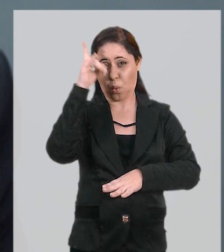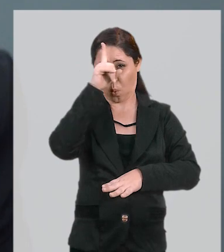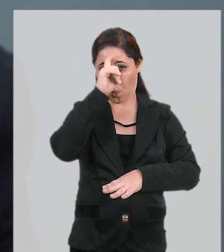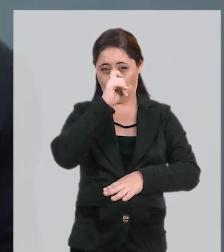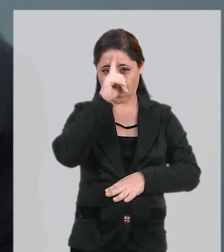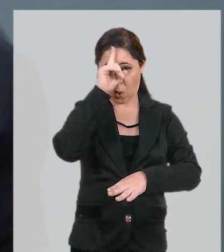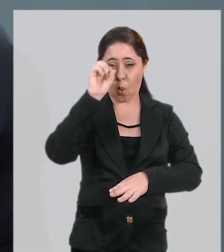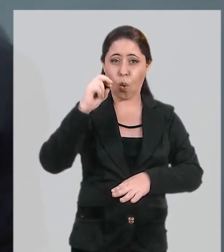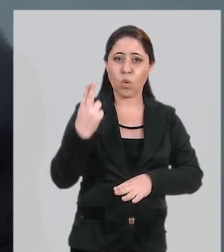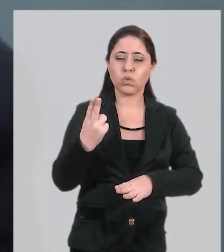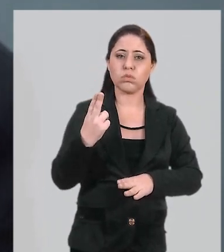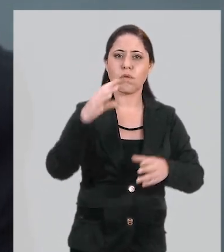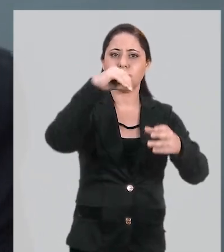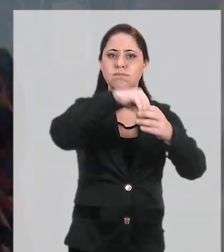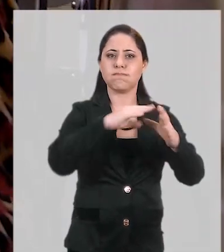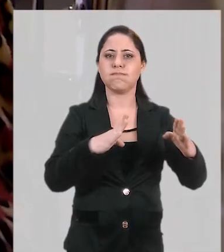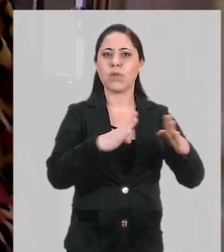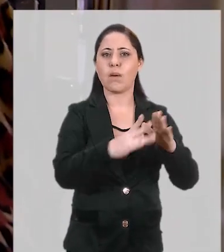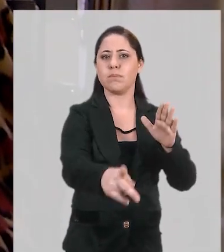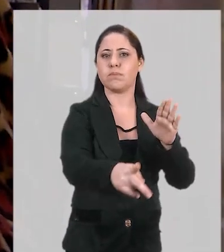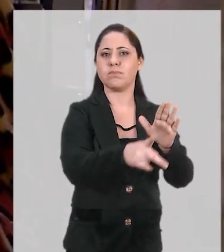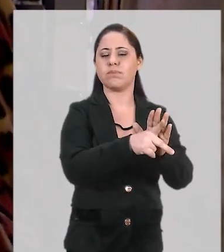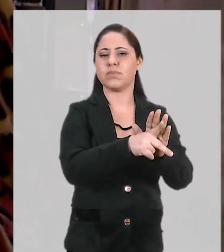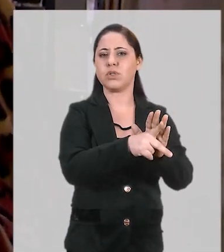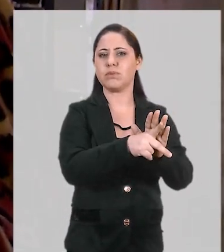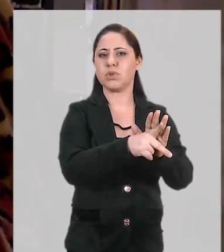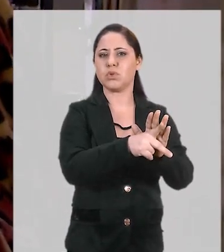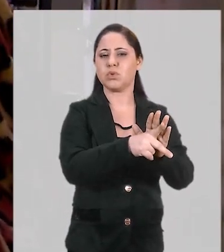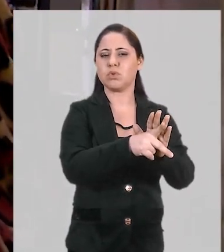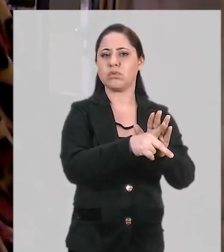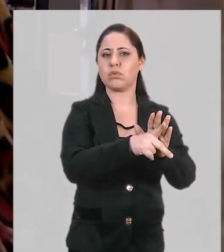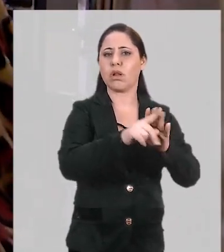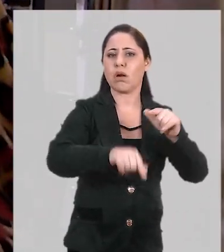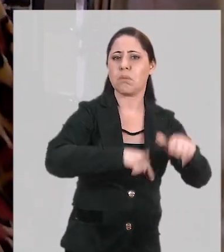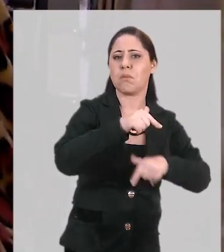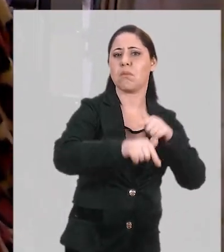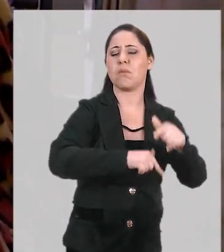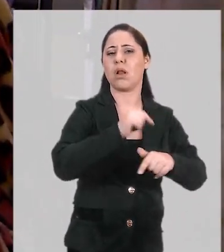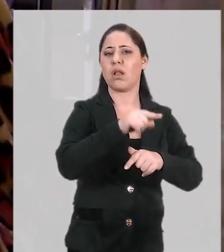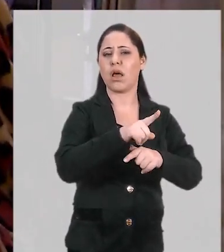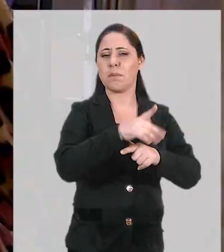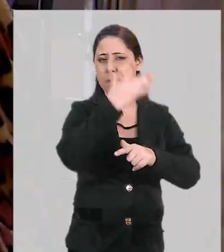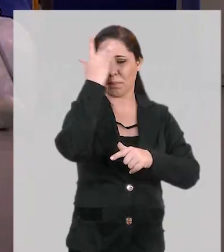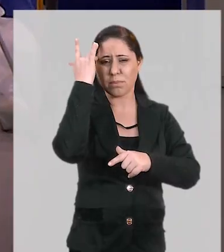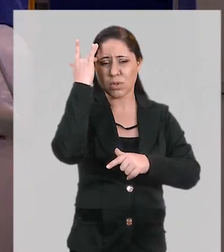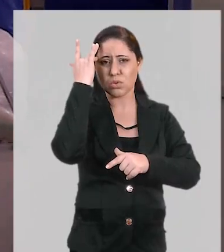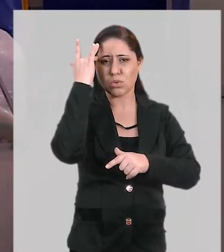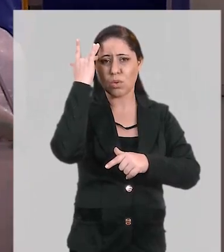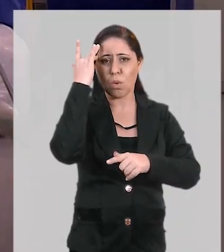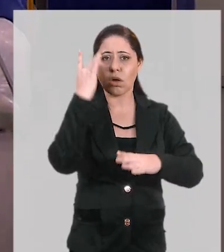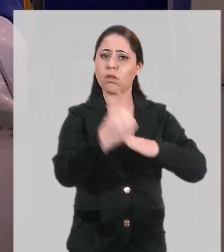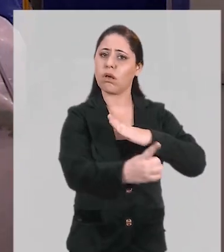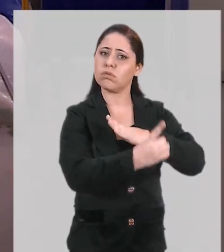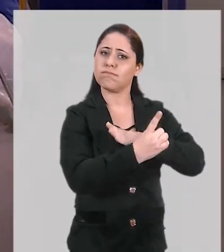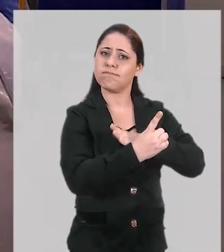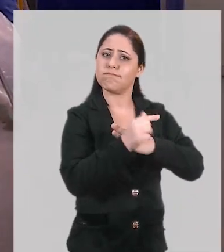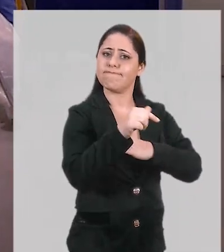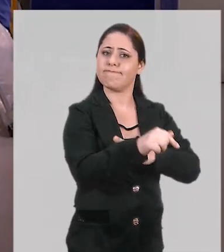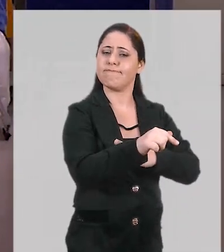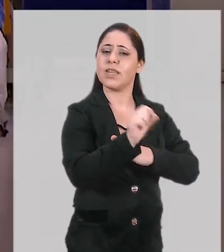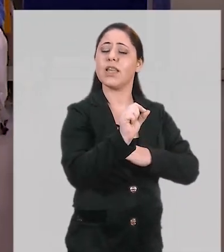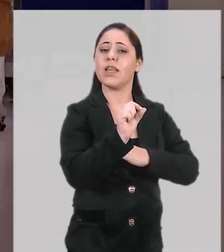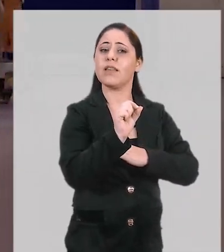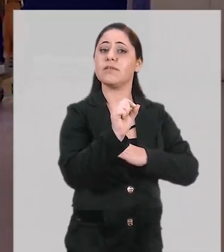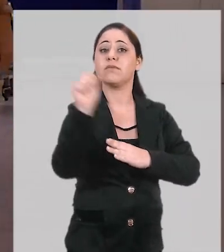dentro de uma instituição que tem um trabalho filantrópico, né? E essa pessoa está lá entubada, está lá sendo